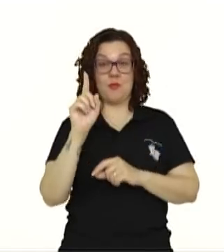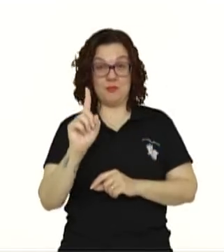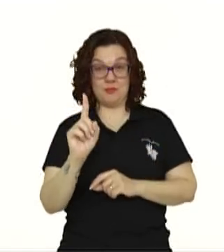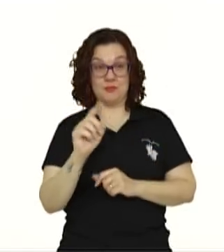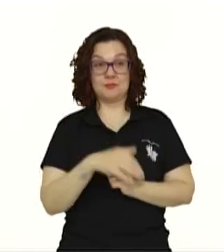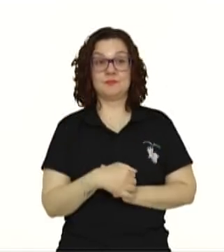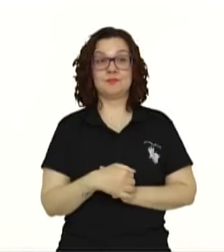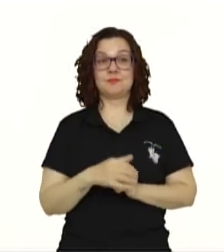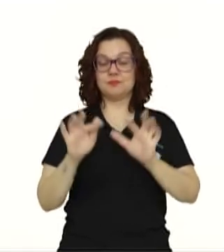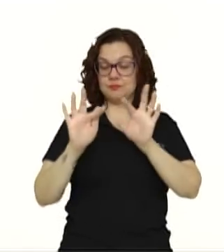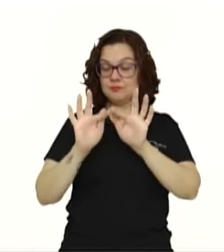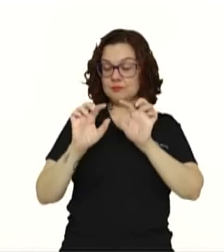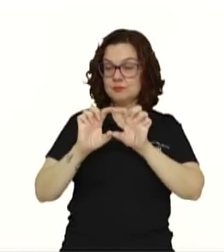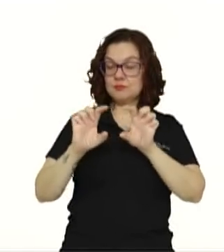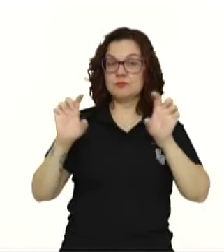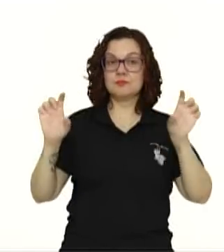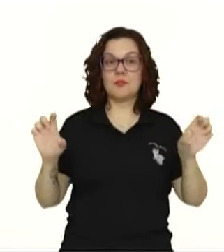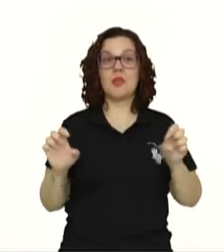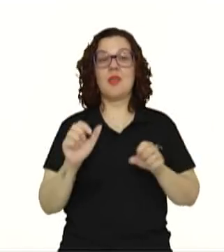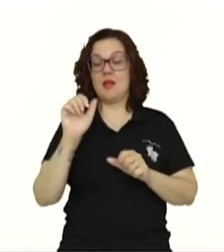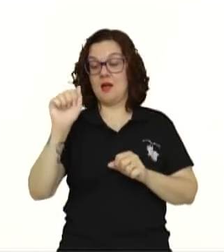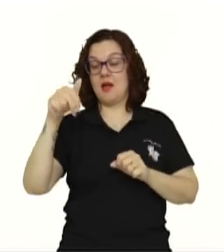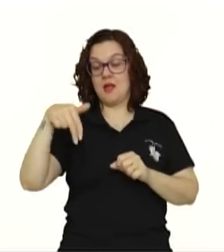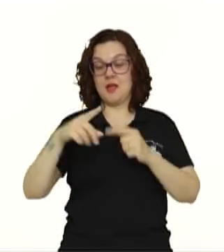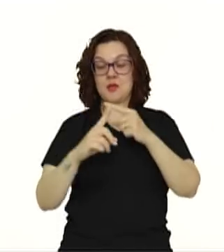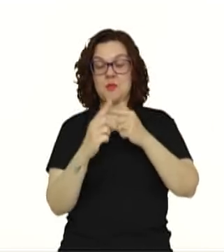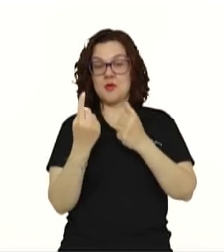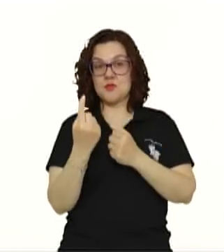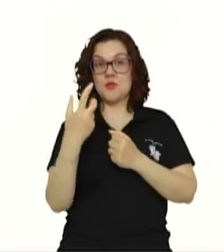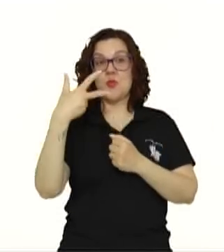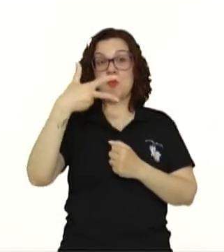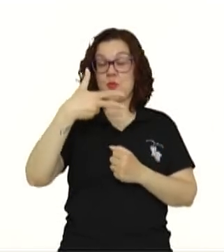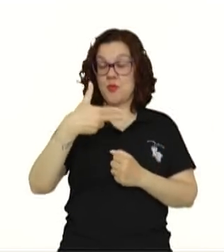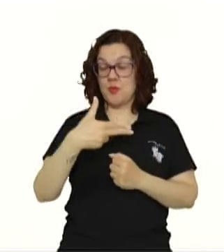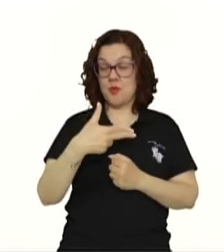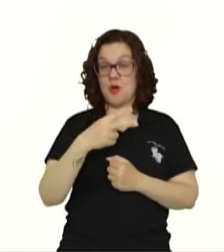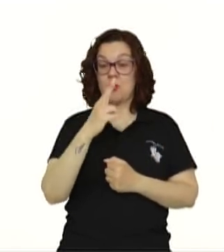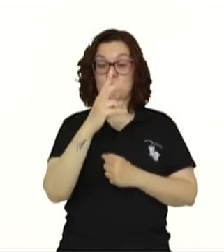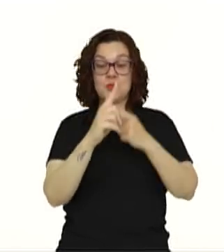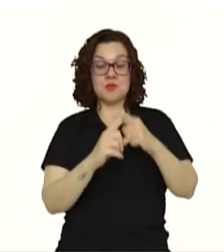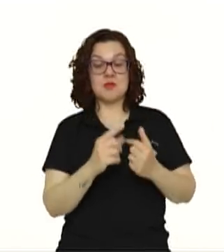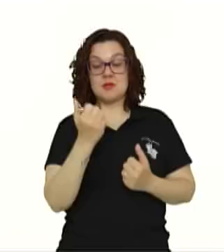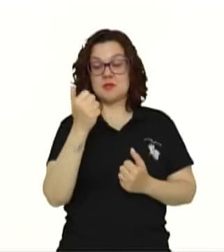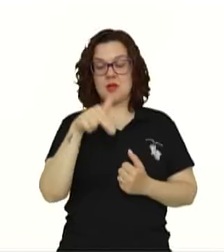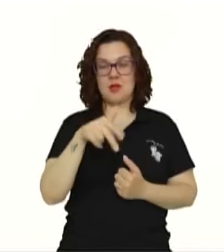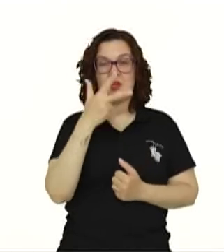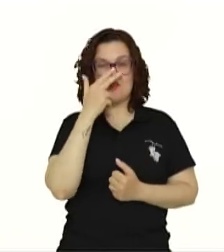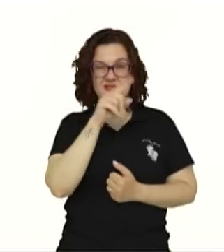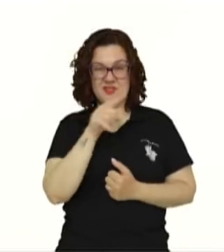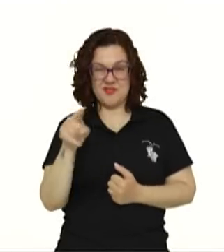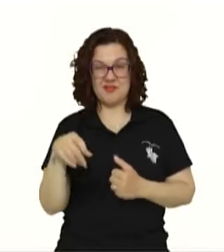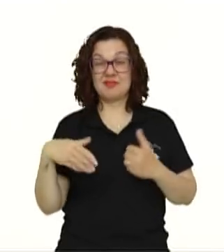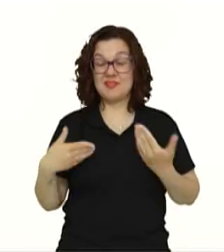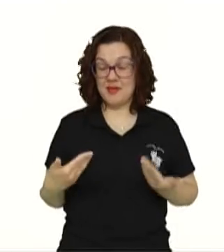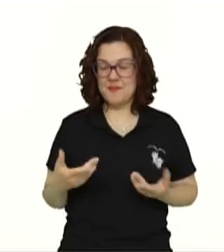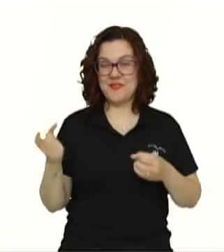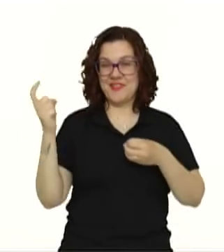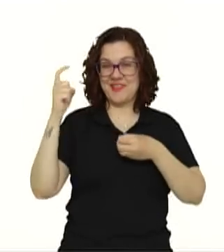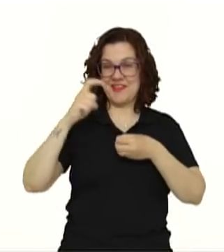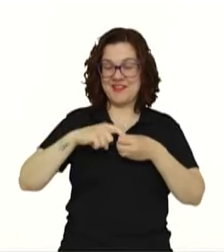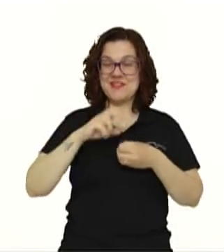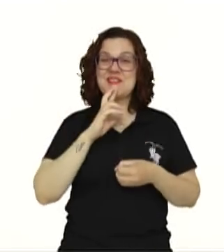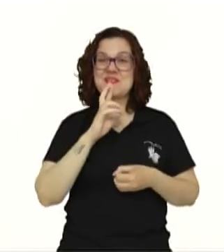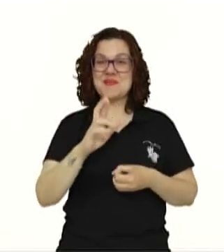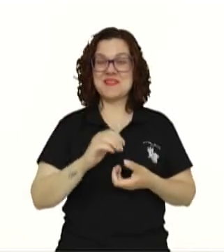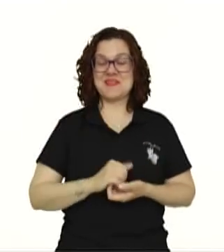1, a n mais 1 igual a 2 vezes a n. Será que vocês conseguem? Eu volto daqui a pouco